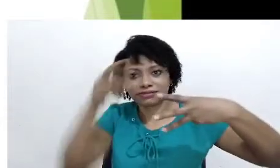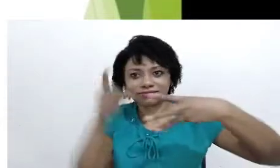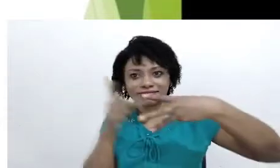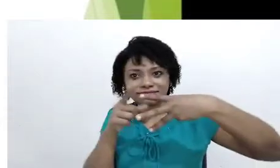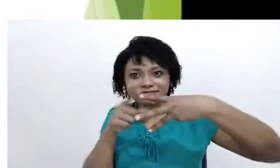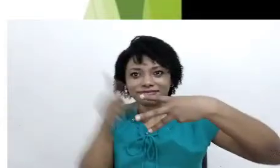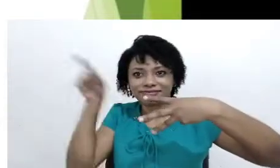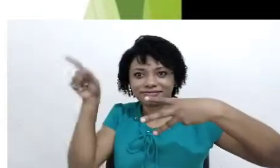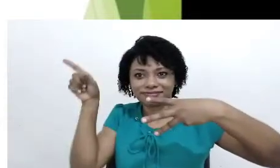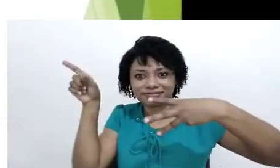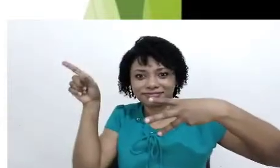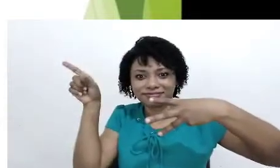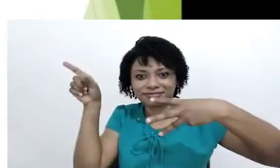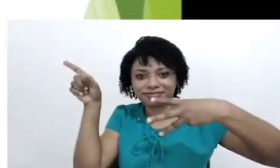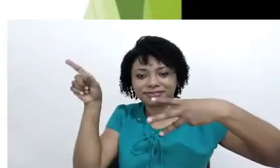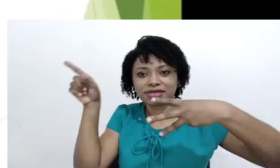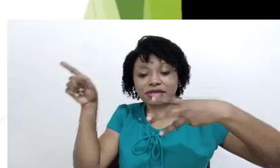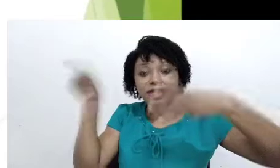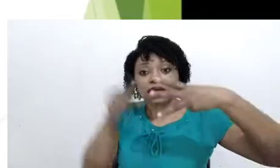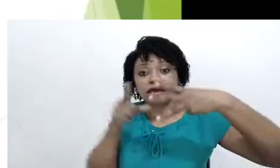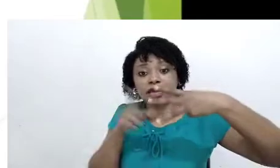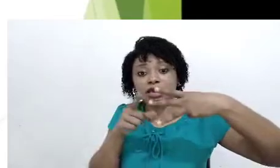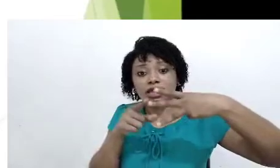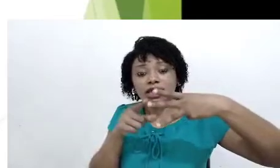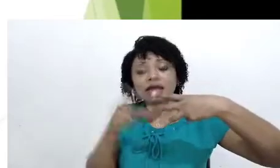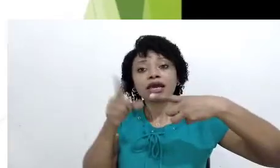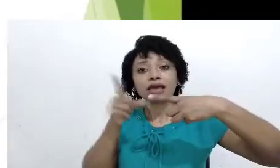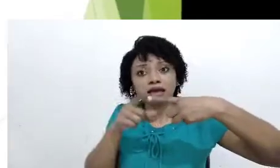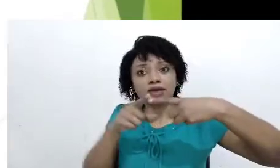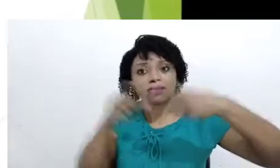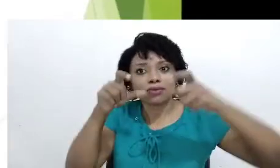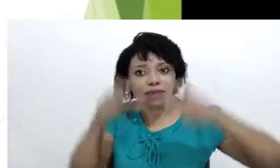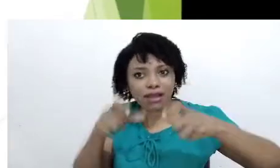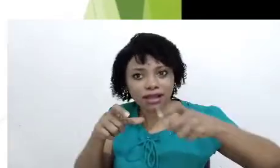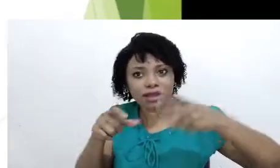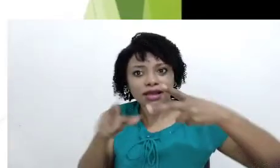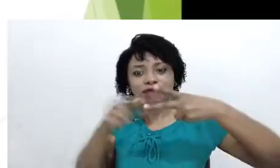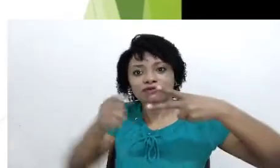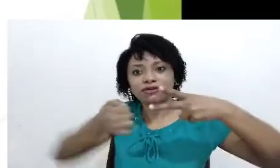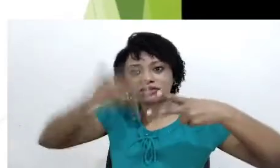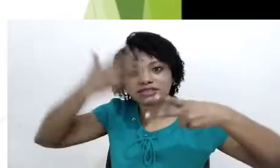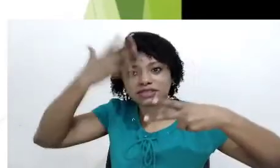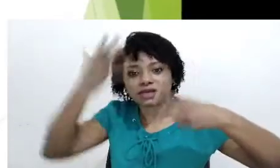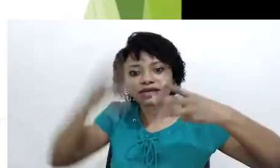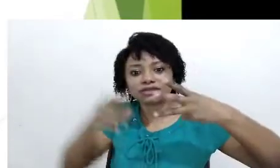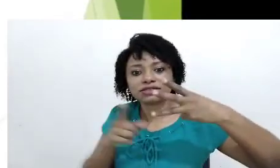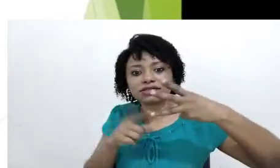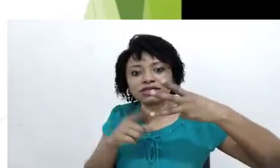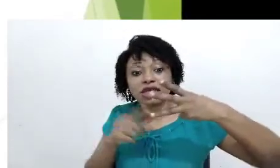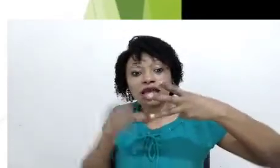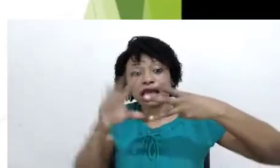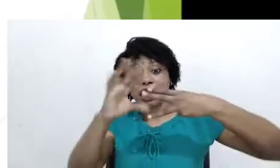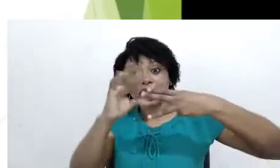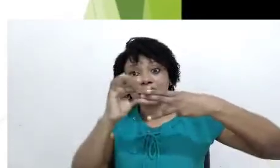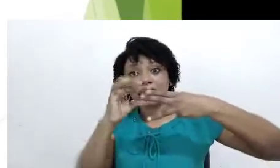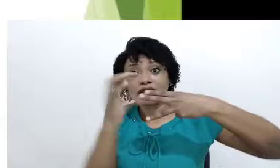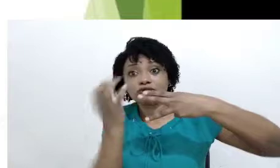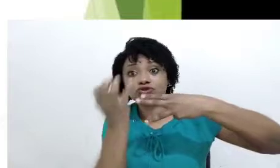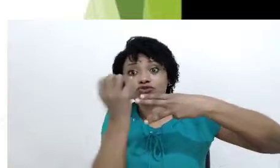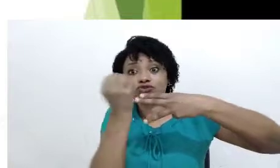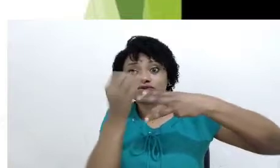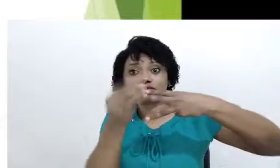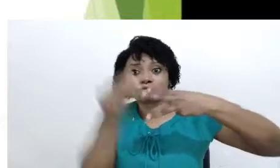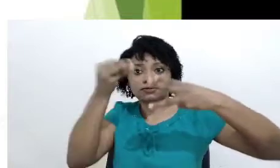já passa a ter três equações, uma equação para a posição, uma equação para a